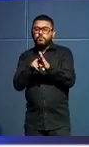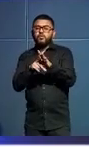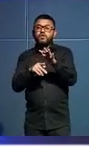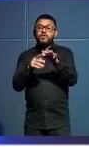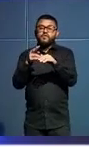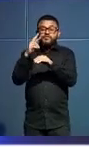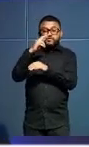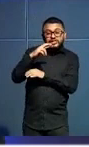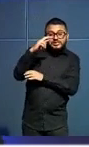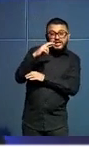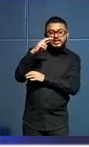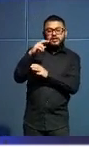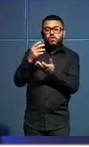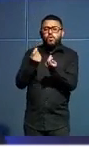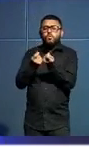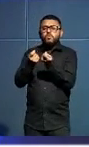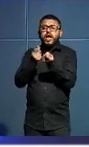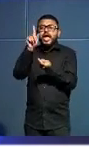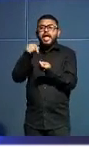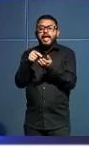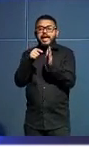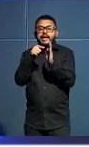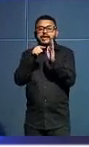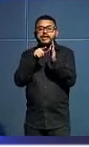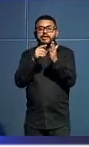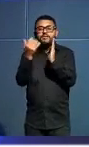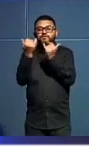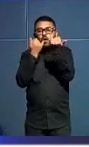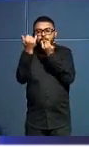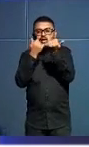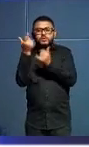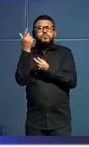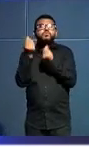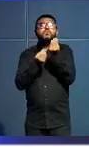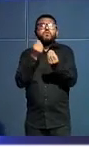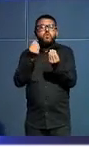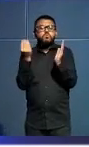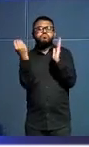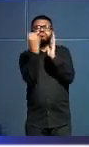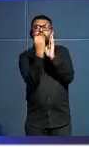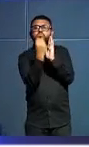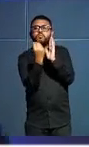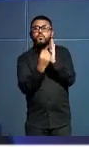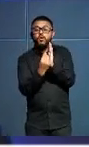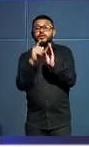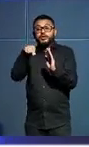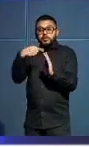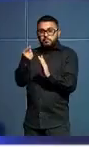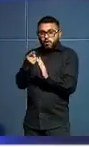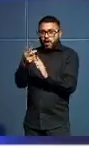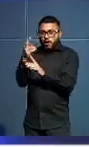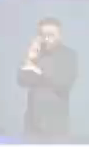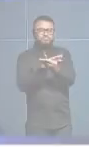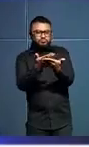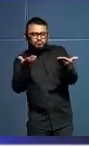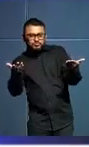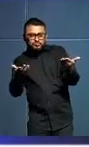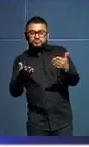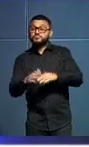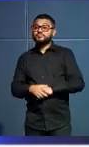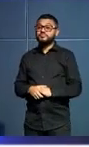Como é que os dados apurados na pesquisa de satisfação como é que eles aparecem depois na fiscalização da Anel como saber